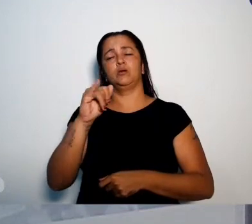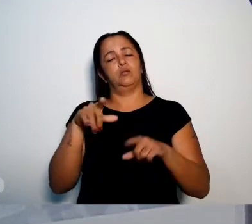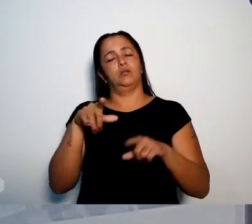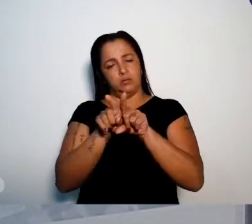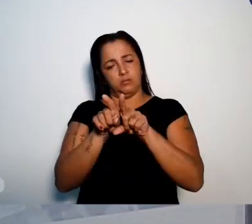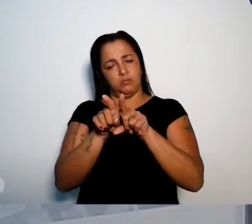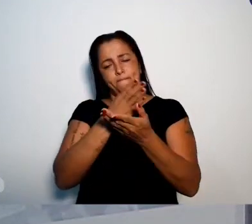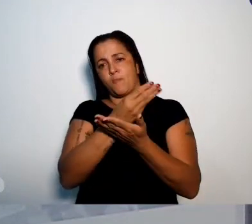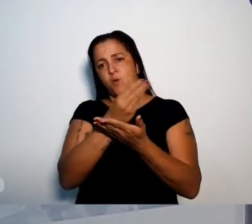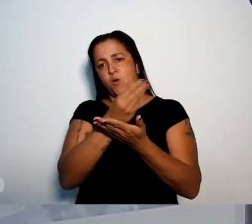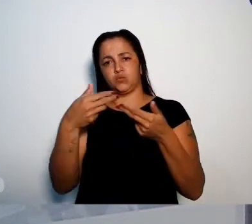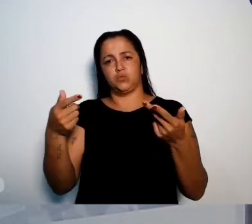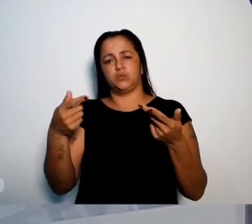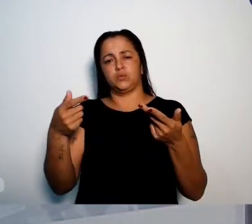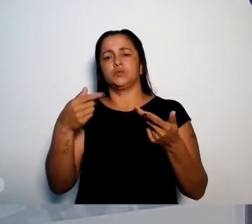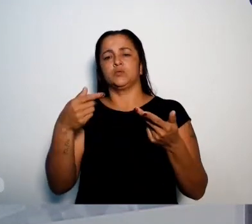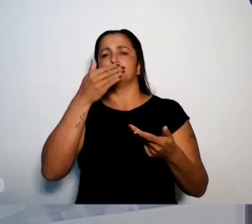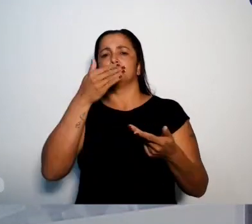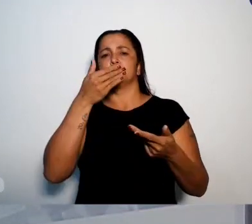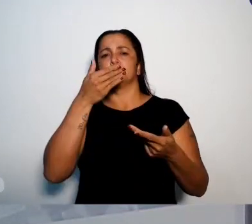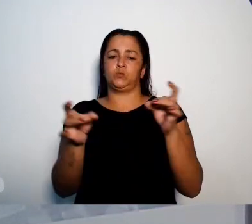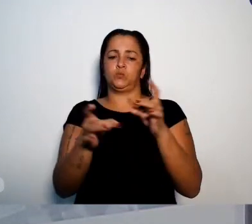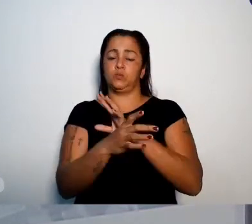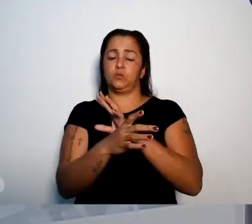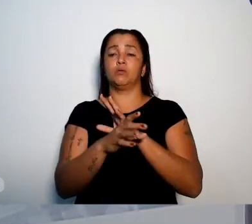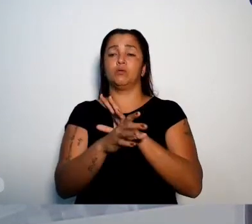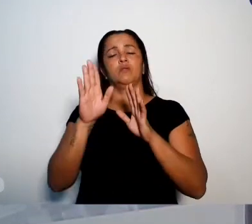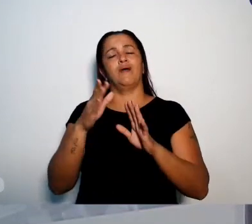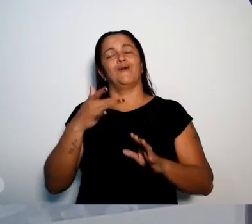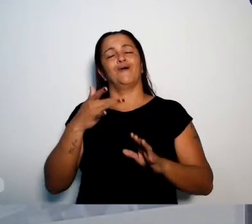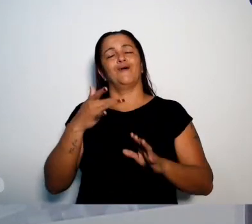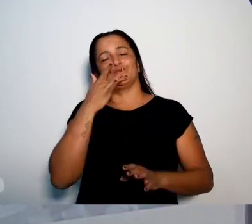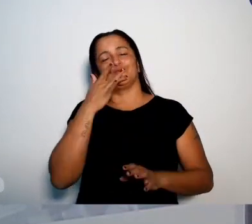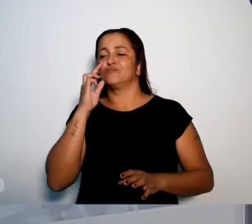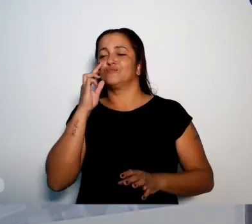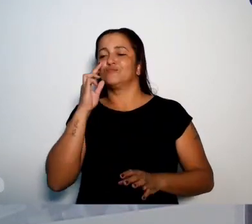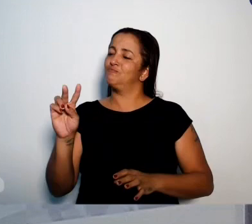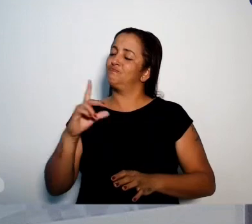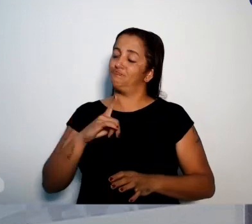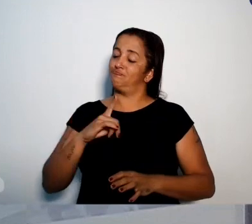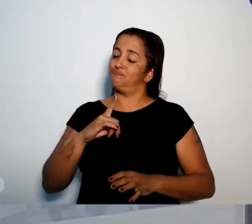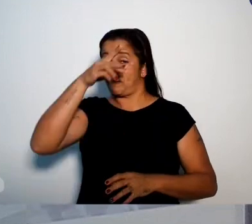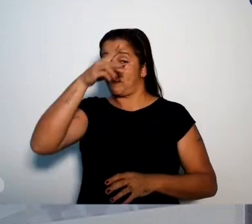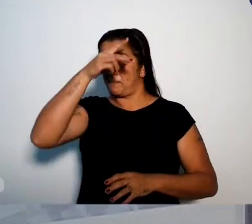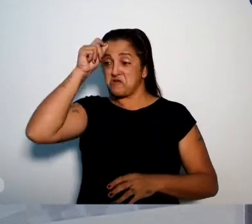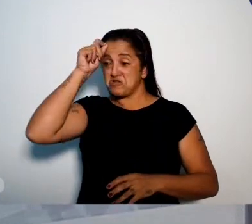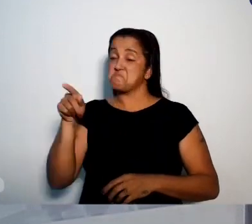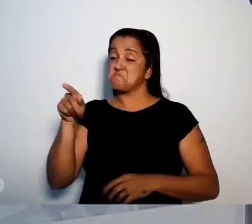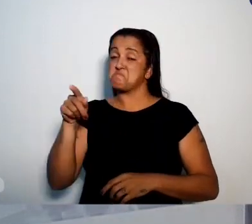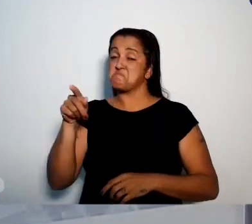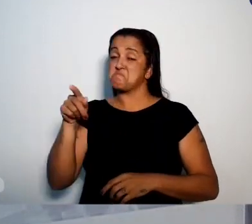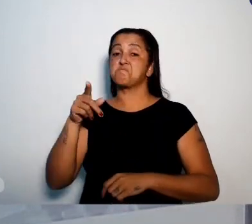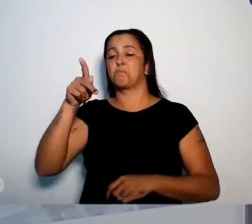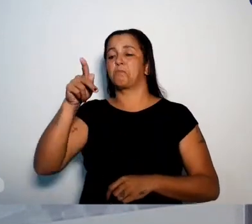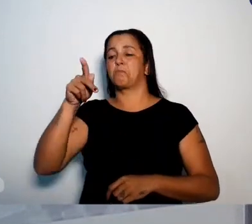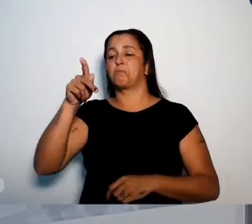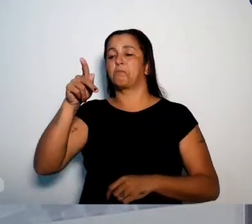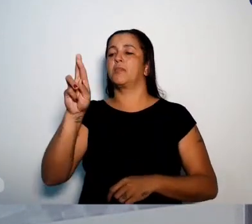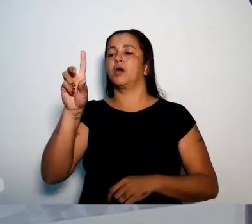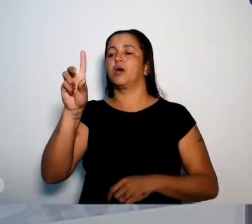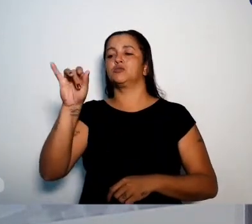é gostoso a gente ter um prefeito como o Pardini do lado da gente. Foi